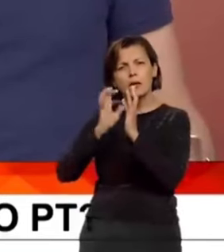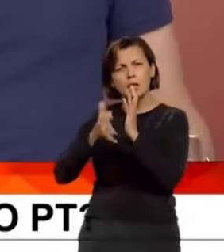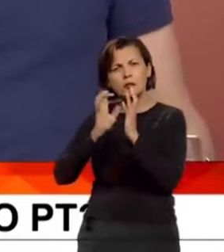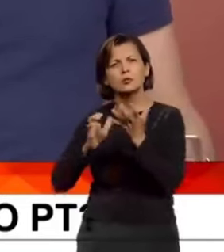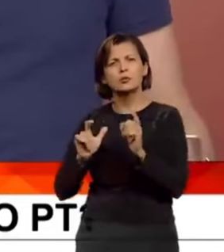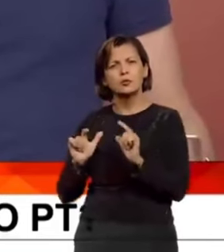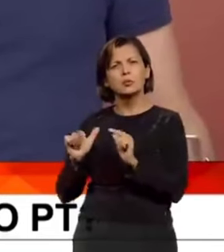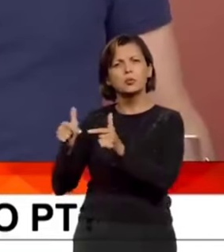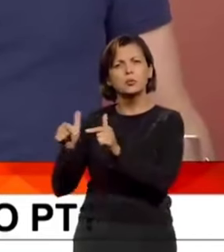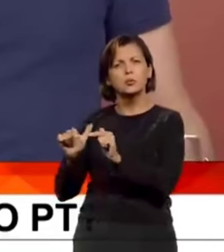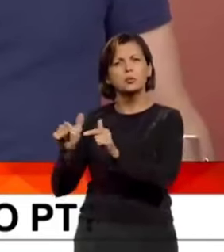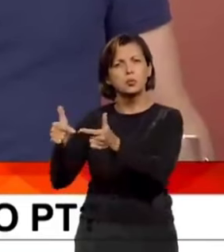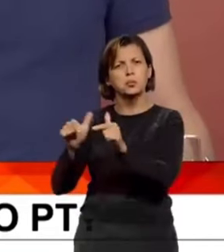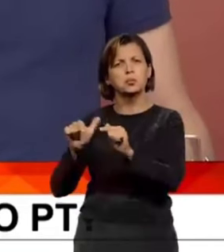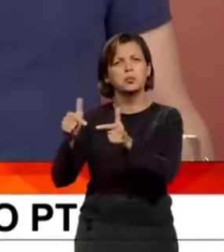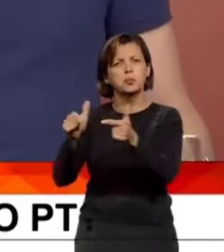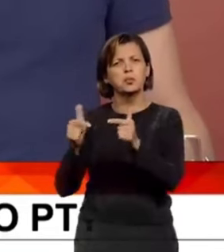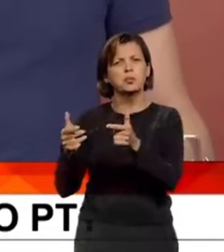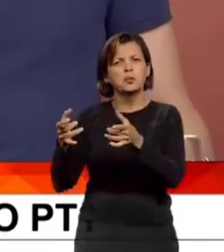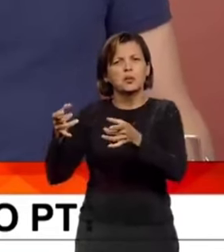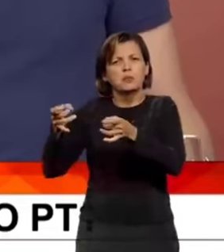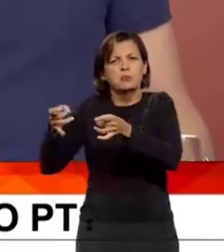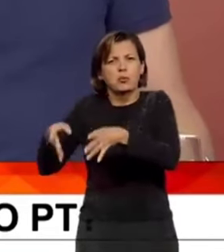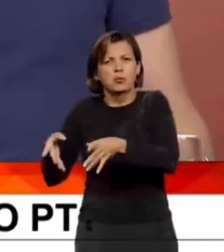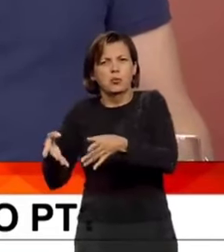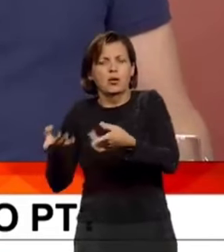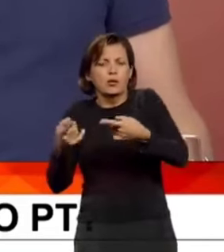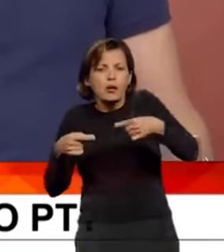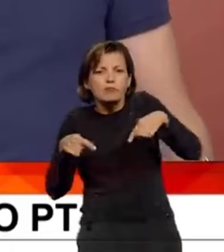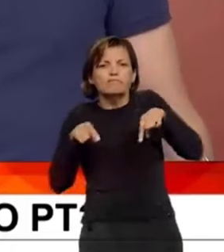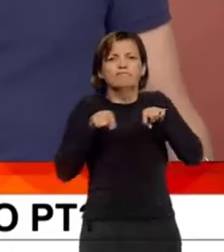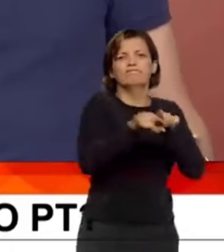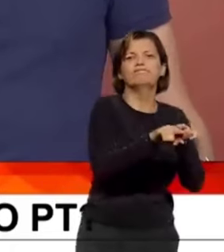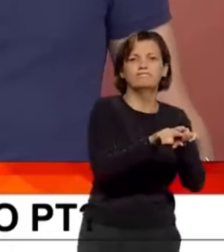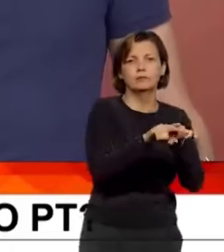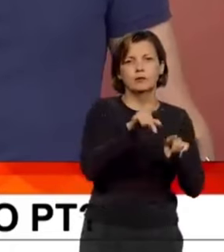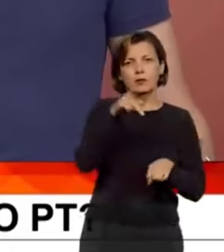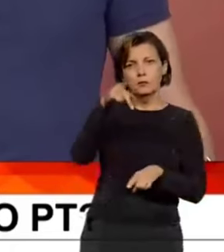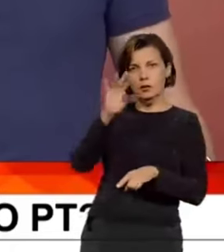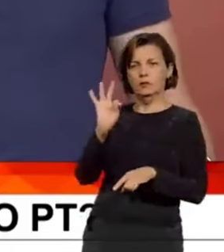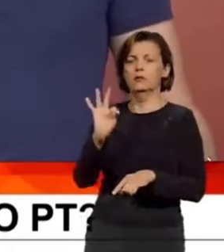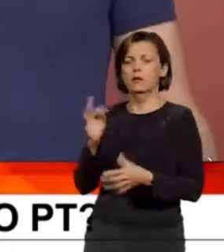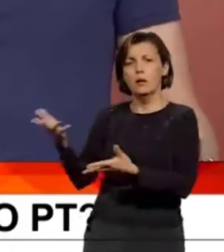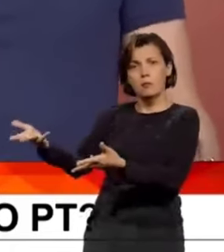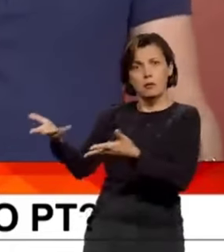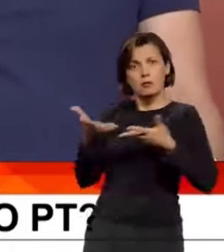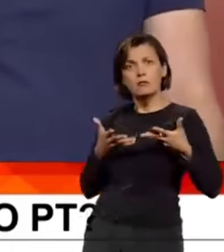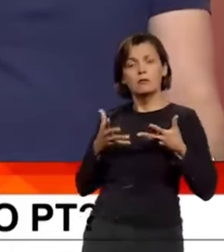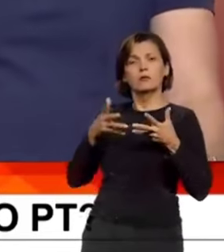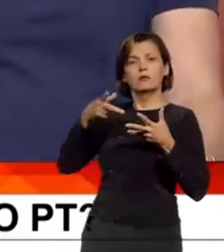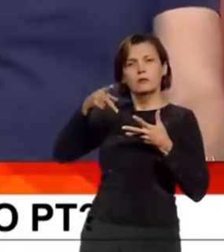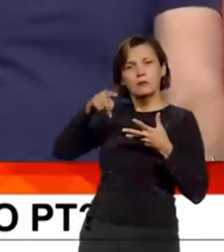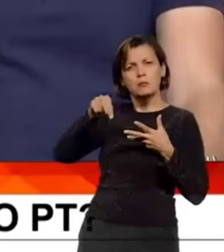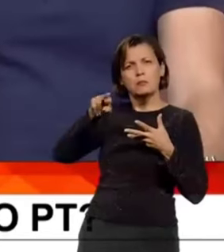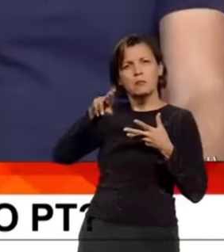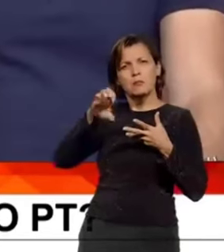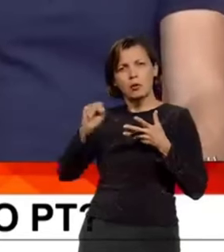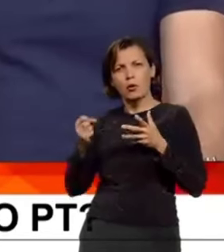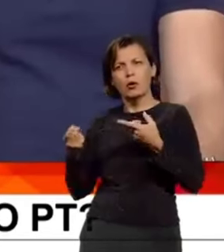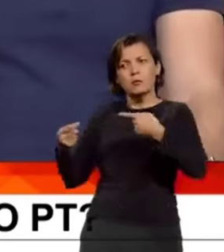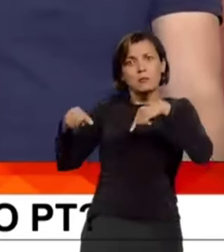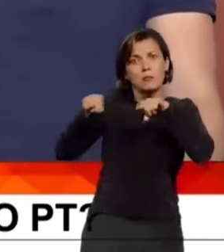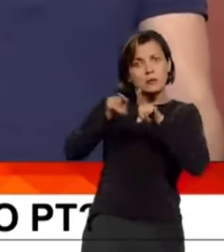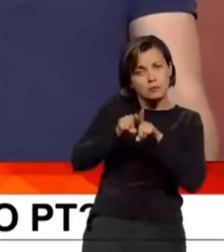partidos disputam eleições mas tem partidos que querem participar do governo Então seja bem-vindo pros outros partidos